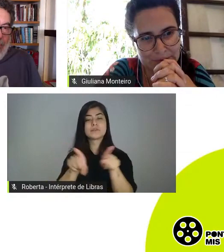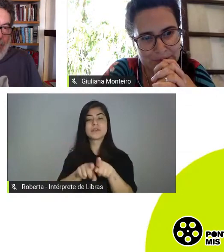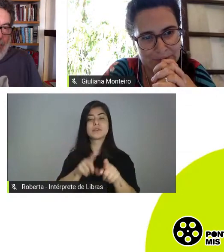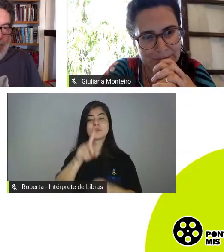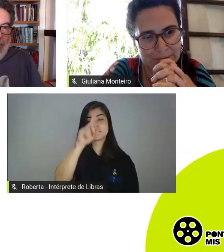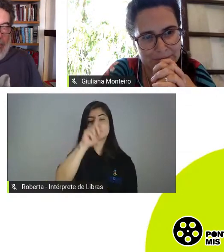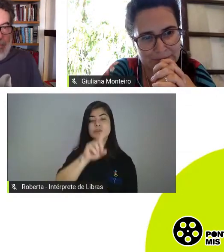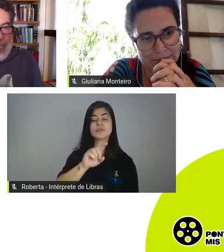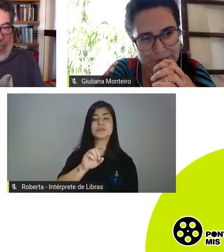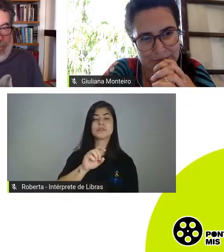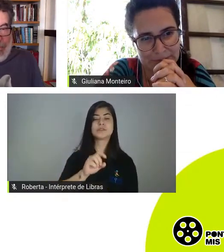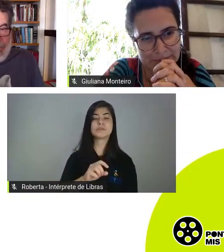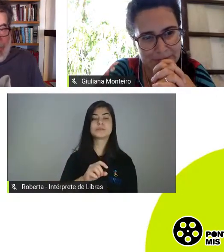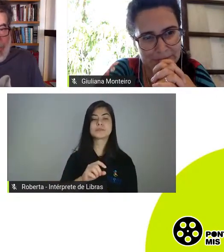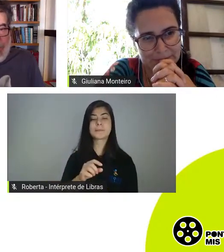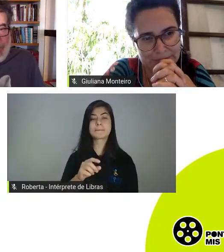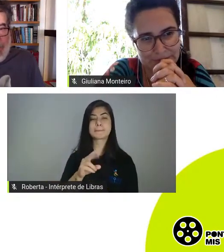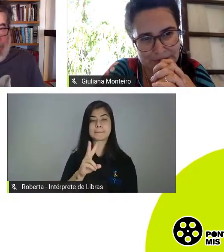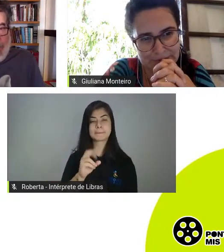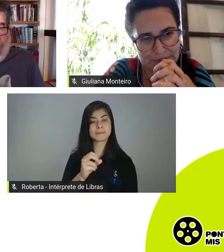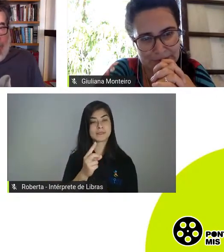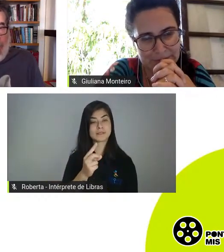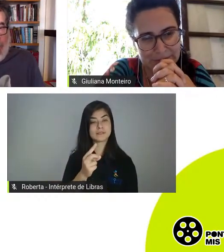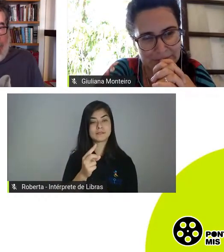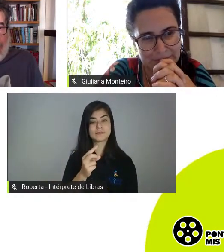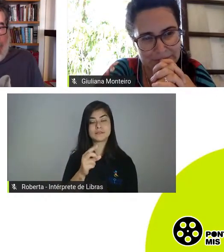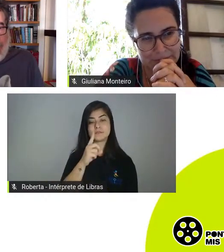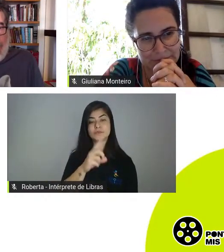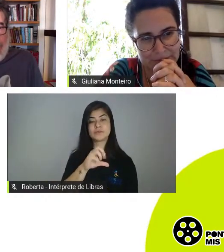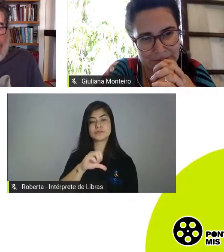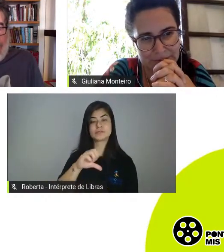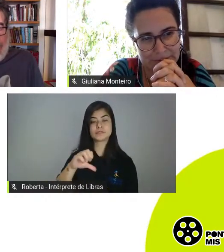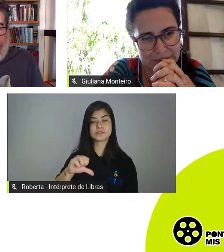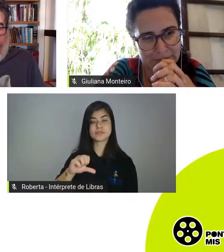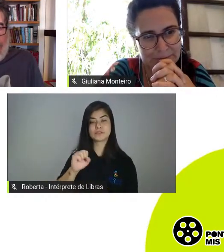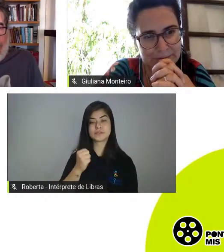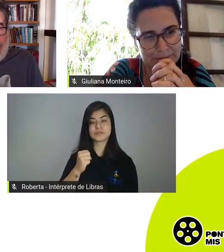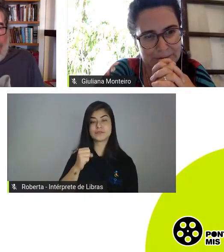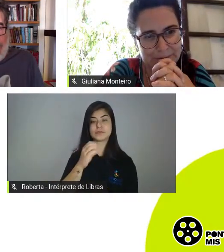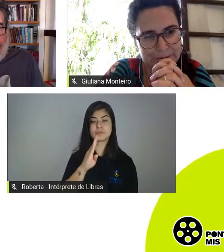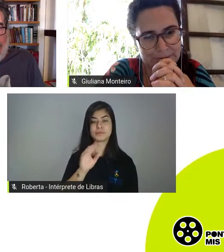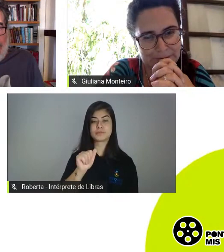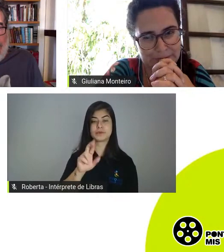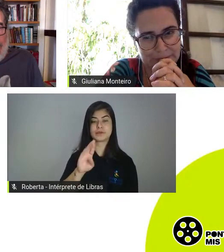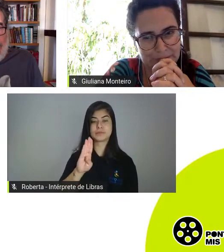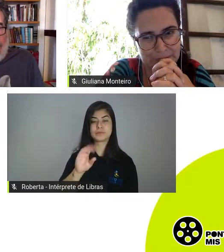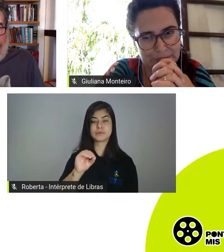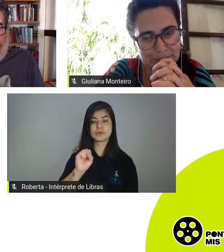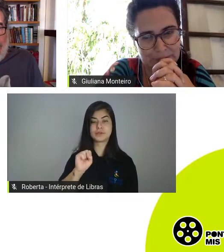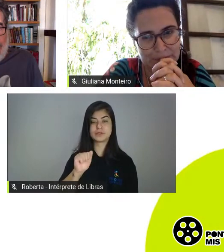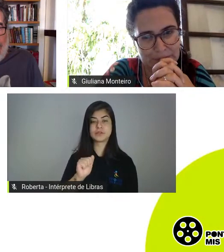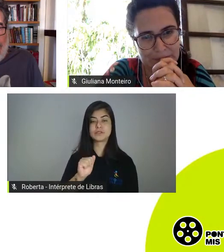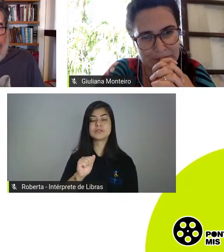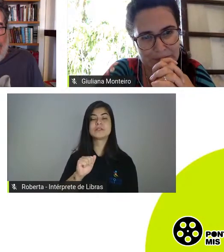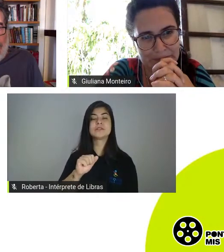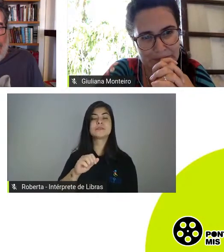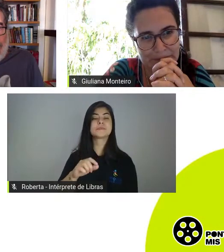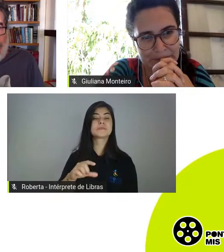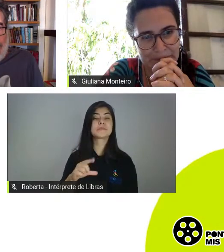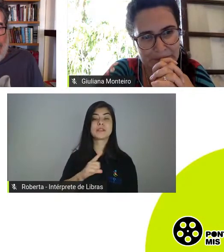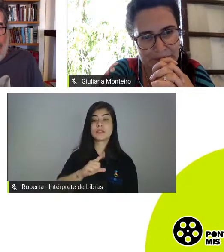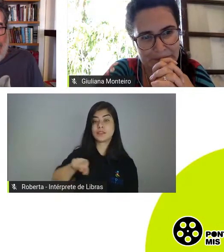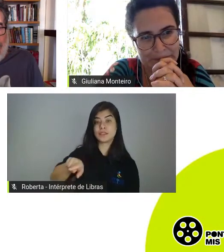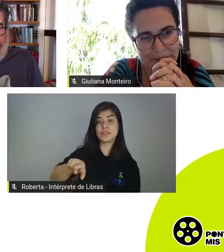em 1986, Barbosa, 1988, Ilha das Flores, 1989, Esta Não É Sua